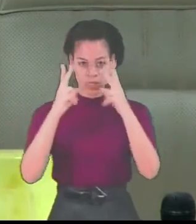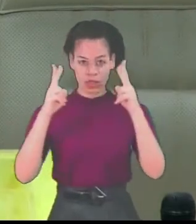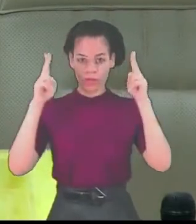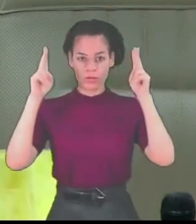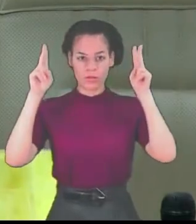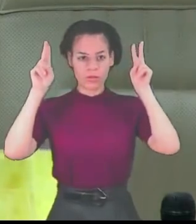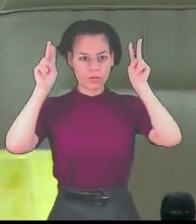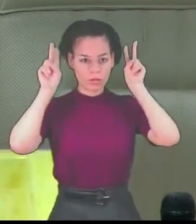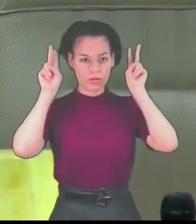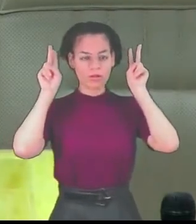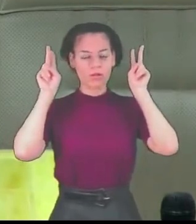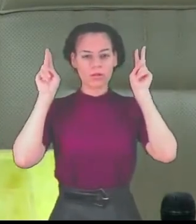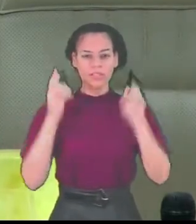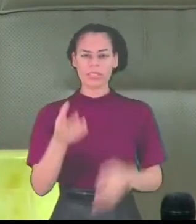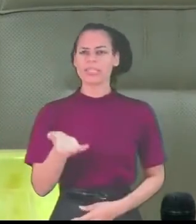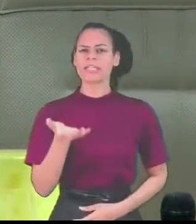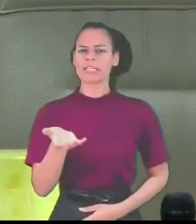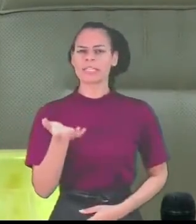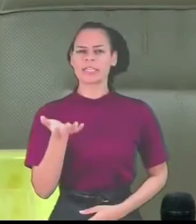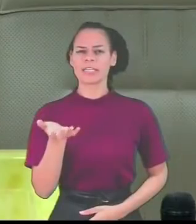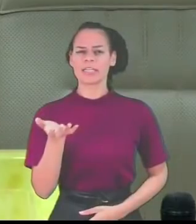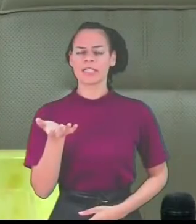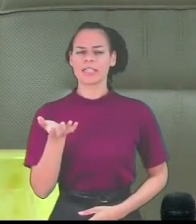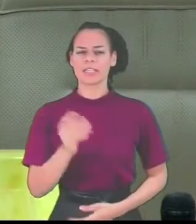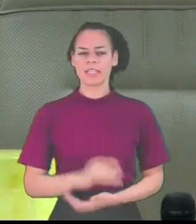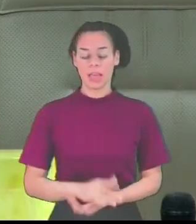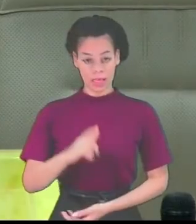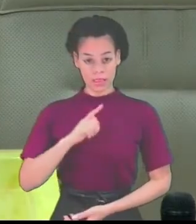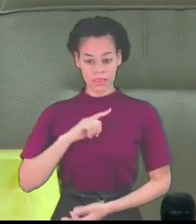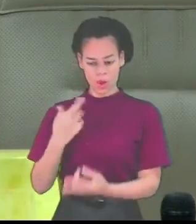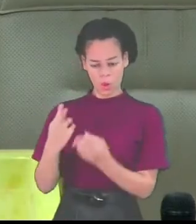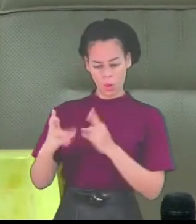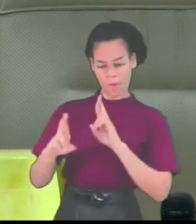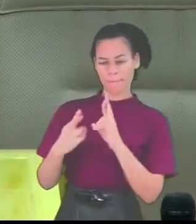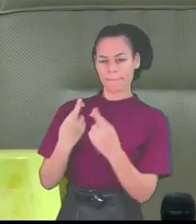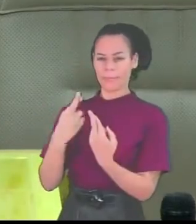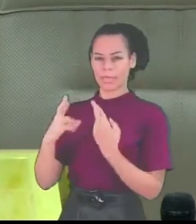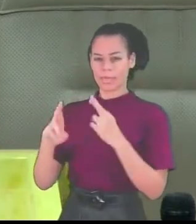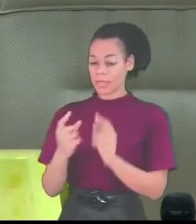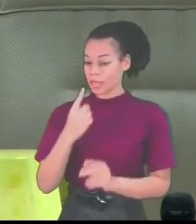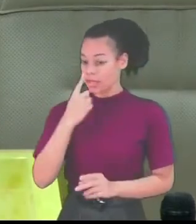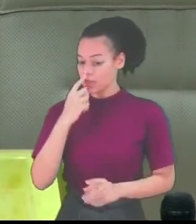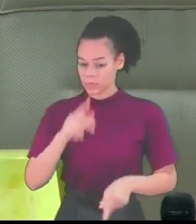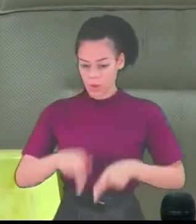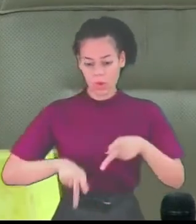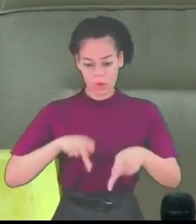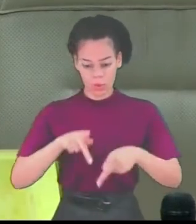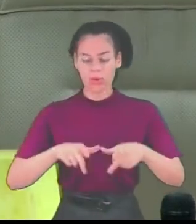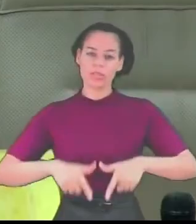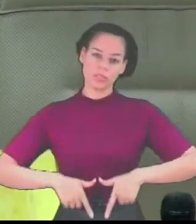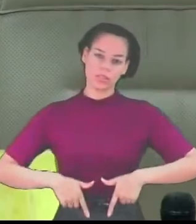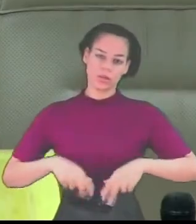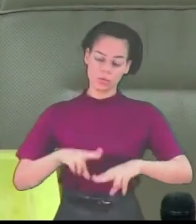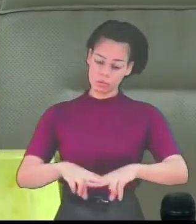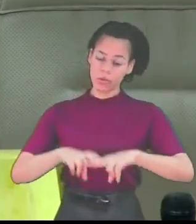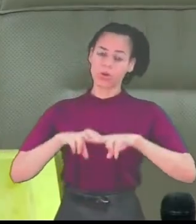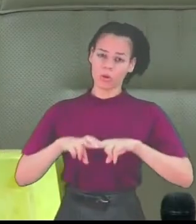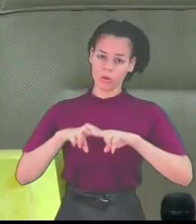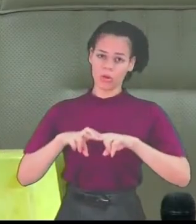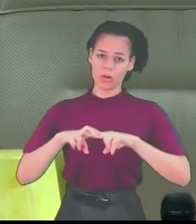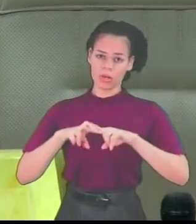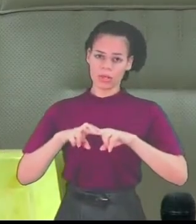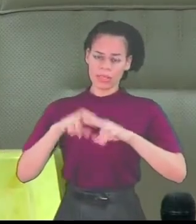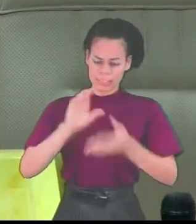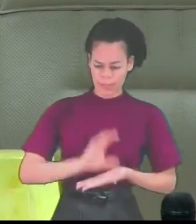idumeu e ele queria manter uma relação Estreita com o povo de Israel e por isso ele